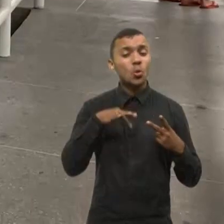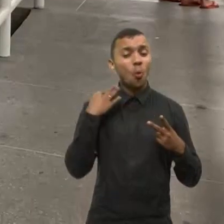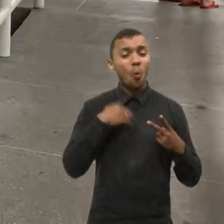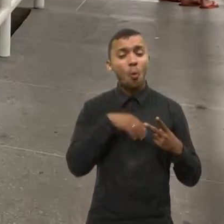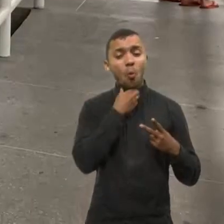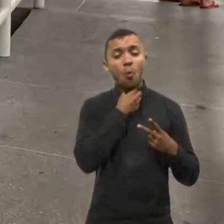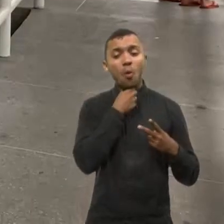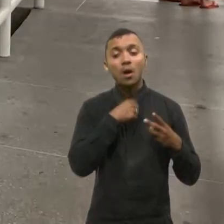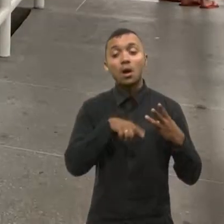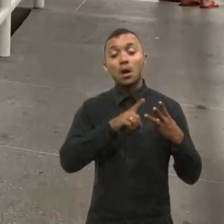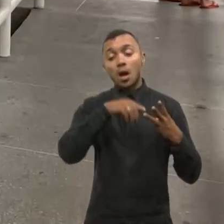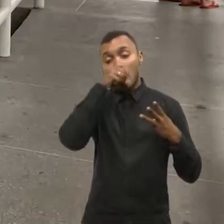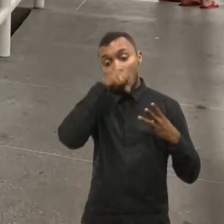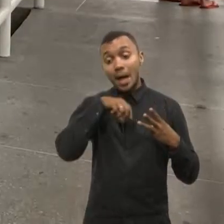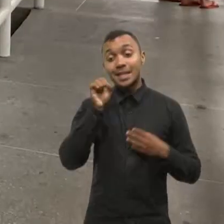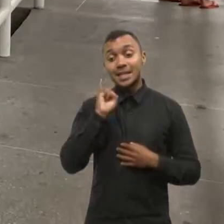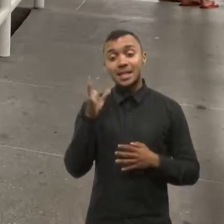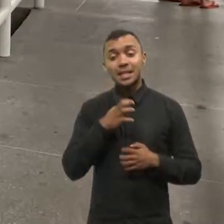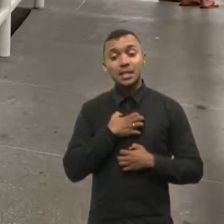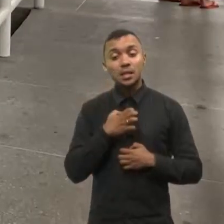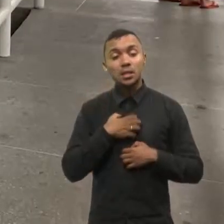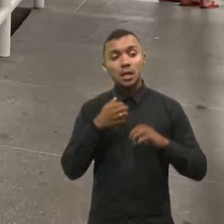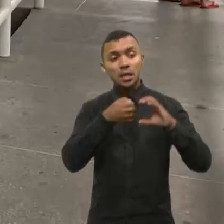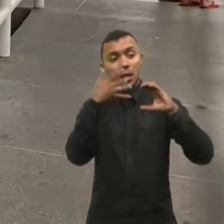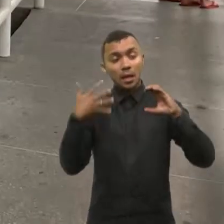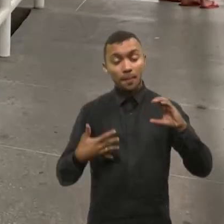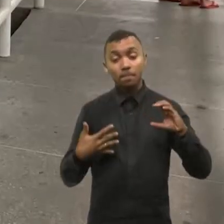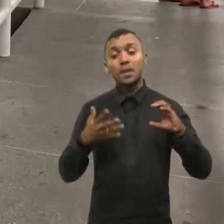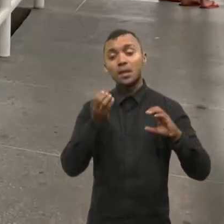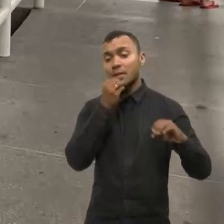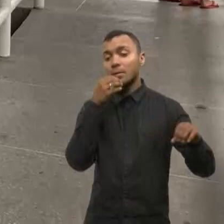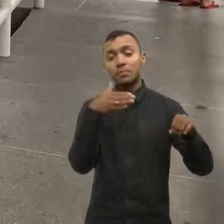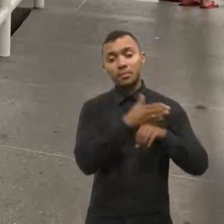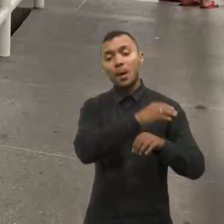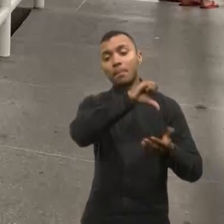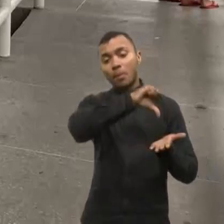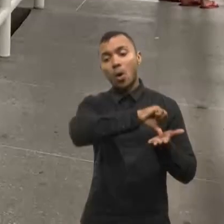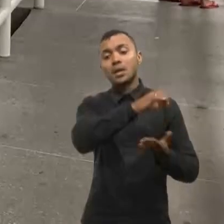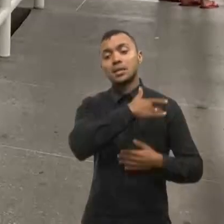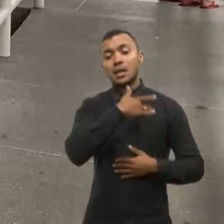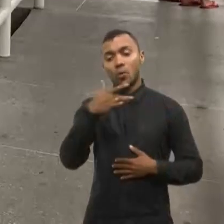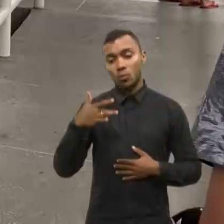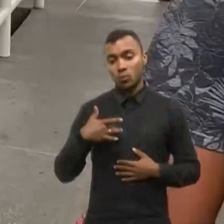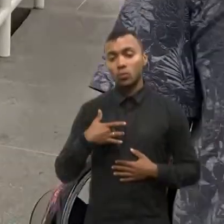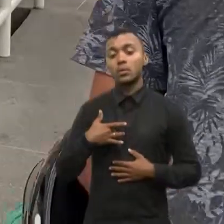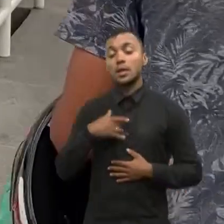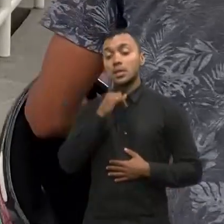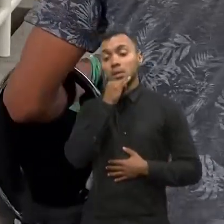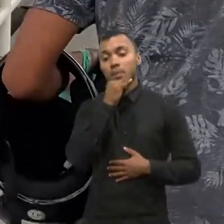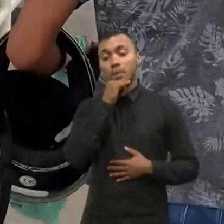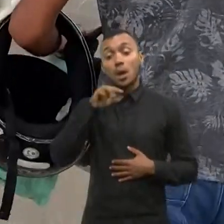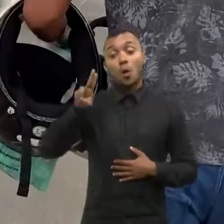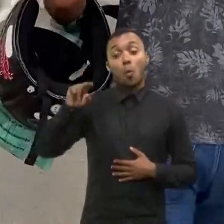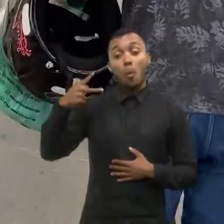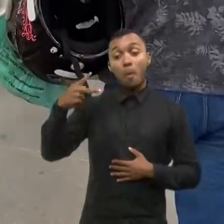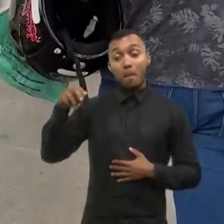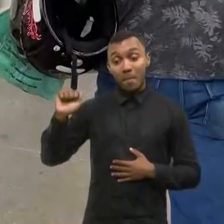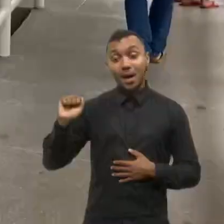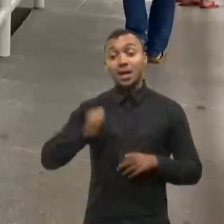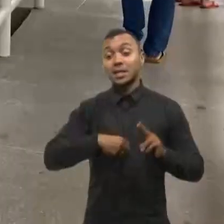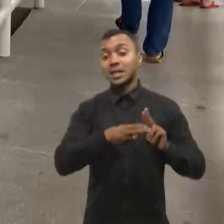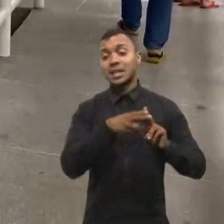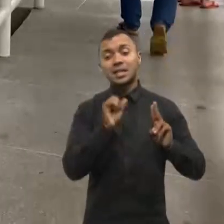nos casos iniciais, você busque as unidades básicas de saúde, os postos, e buscar o atendimento nas UPAs quando surgir algum sinal de